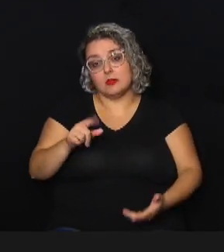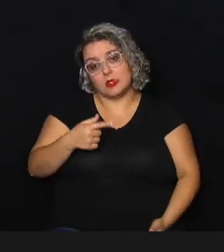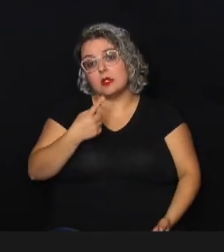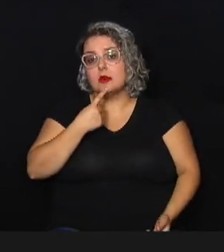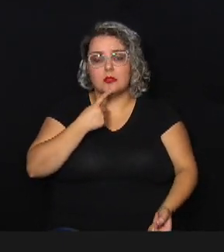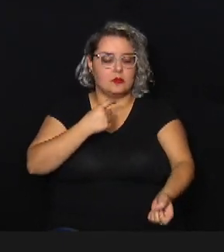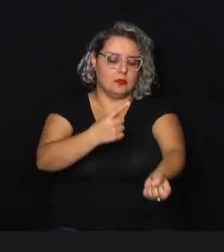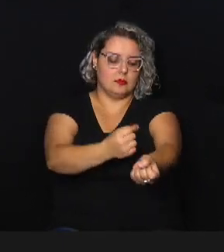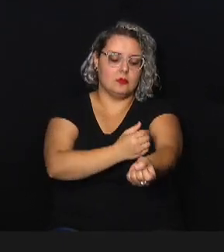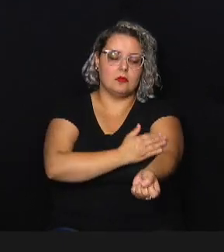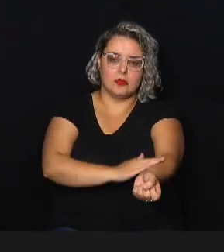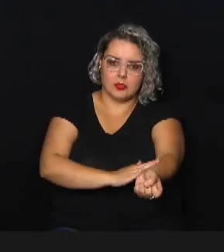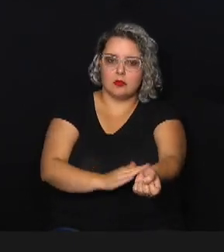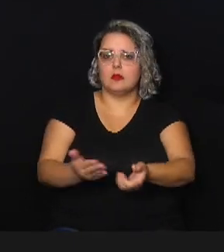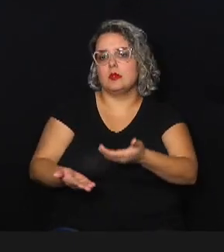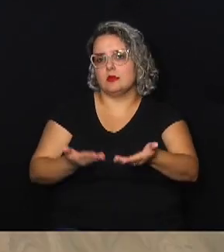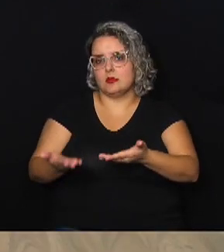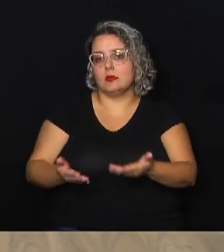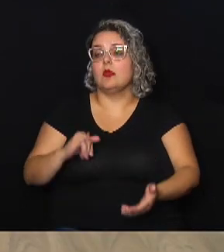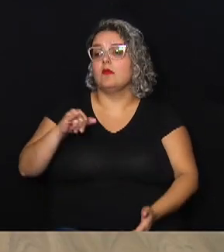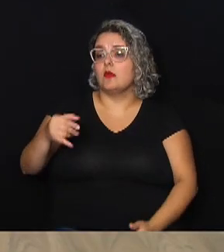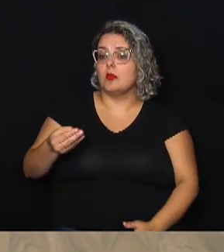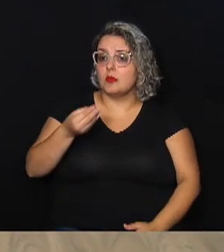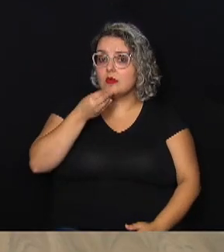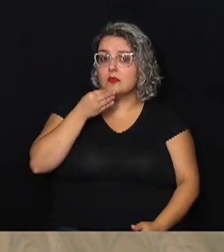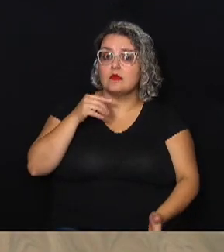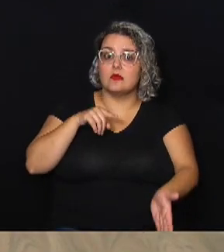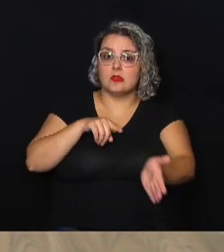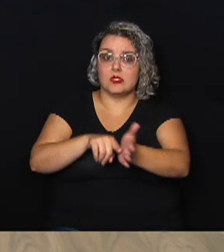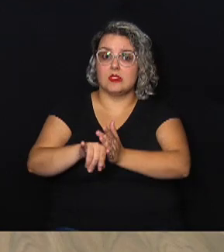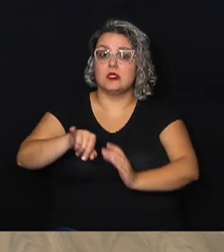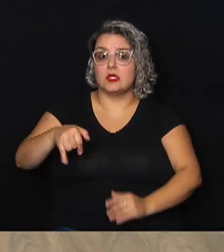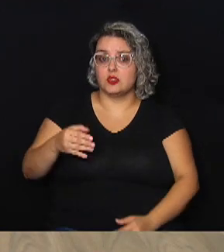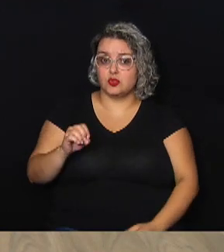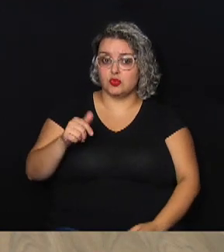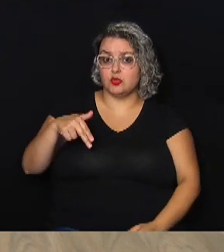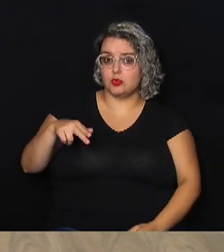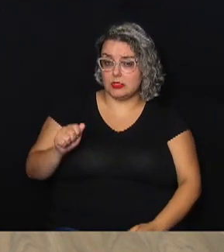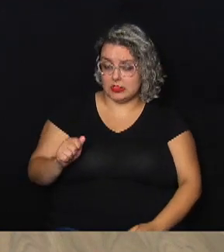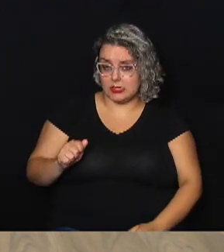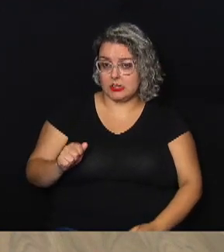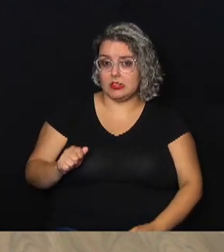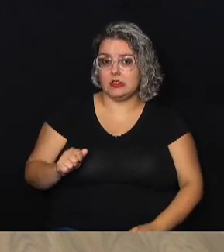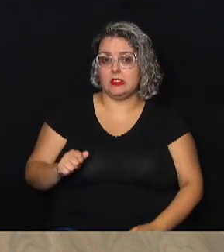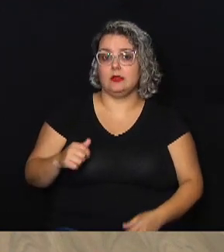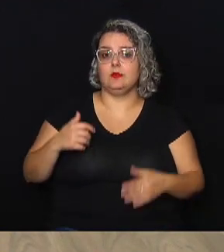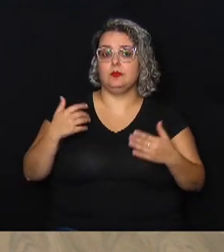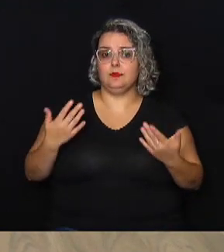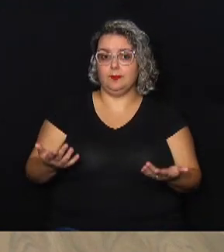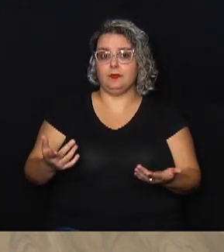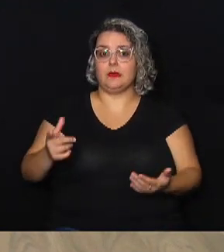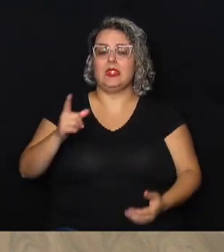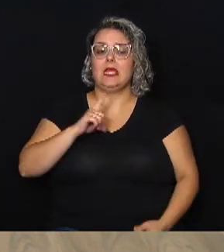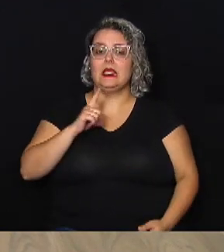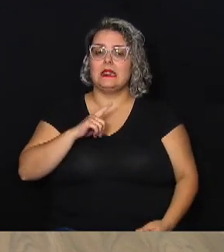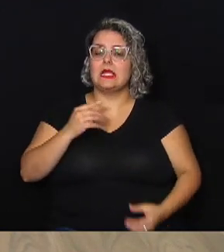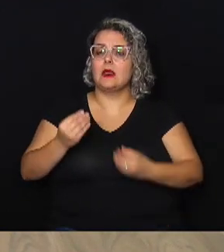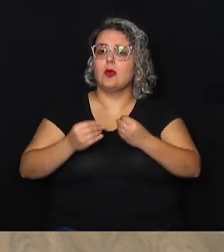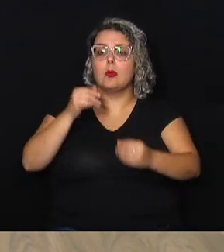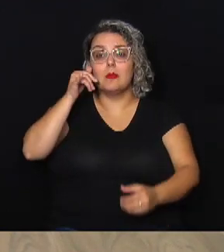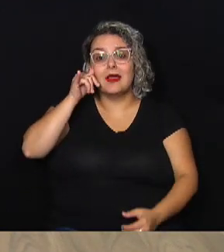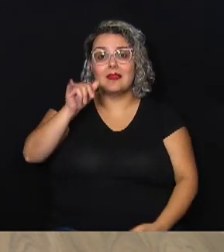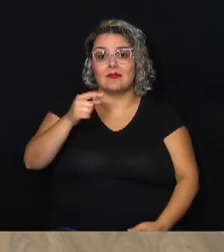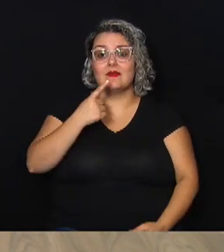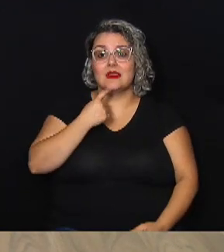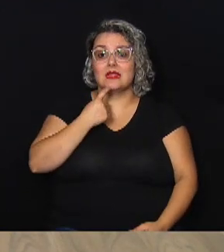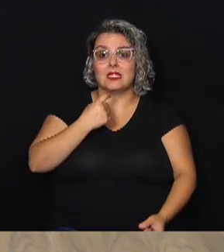tratar. Vou aproveitar e fazer a pergunta aqui da Joana do Jardim Proença. Tem como prevenir a